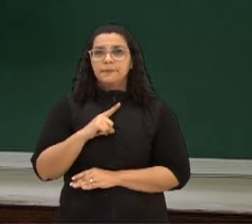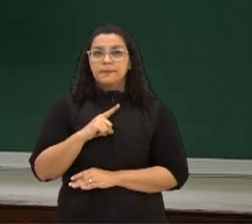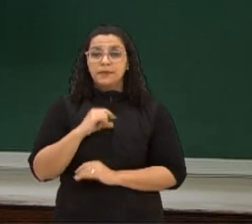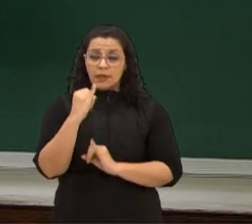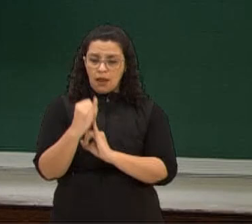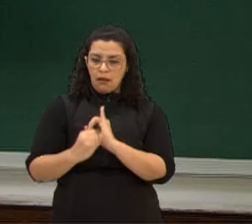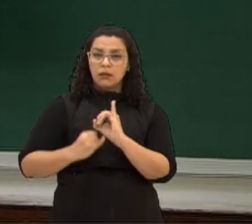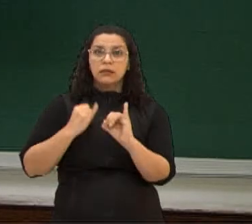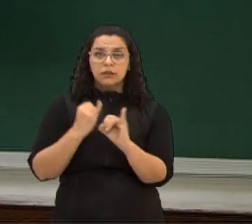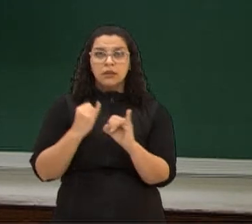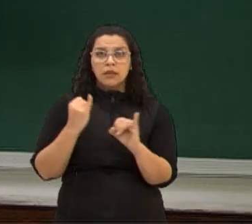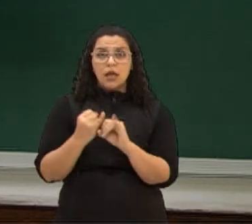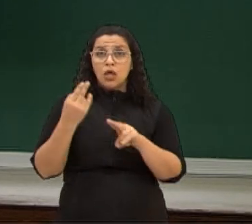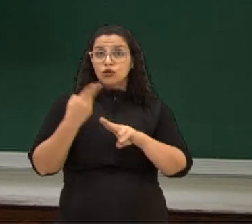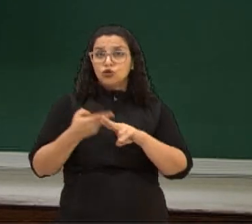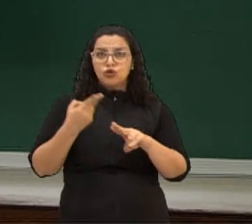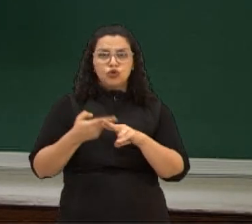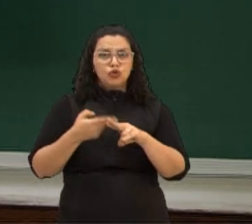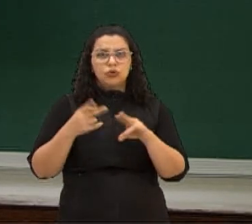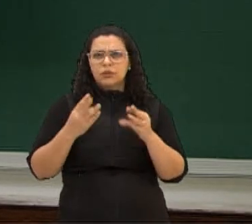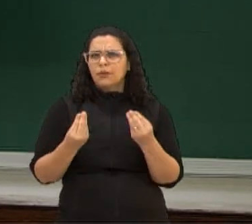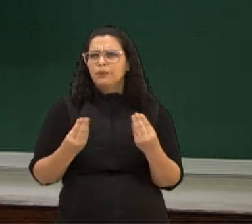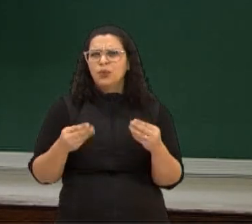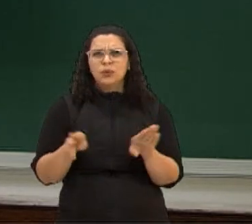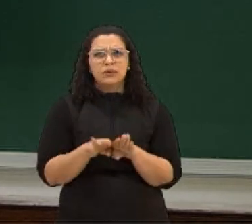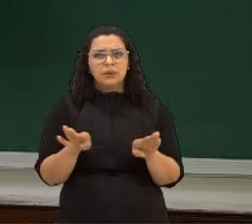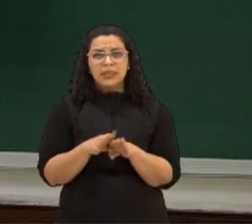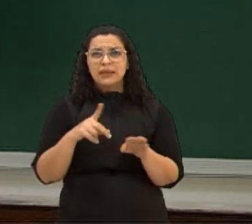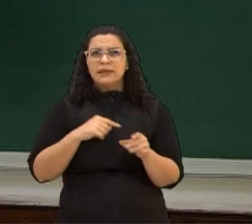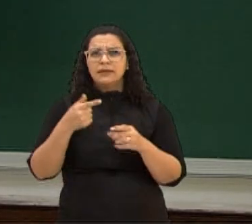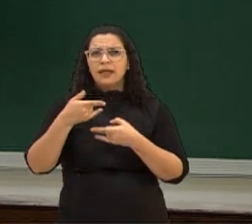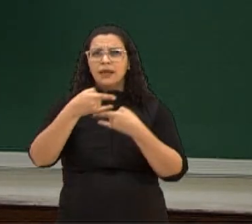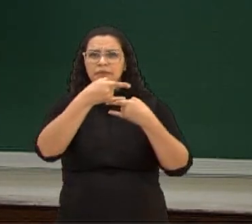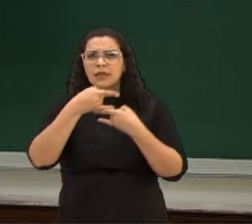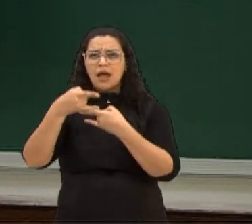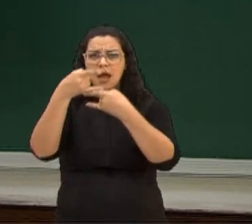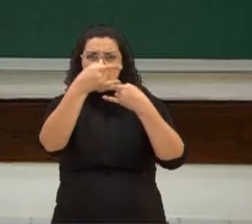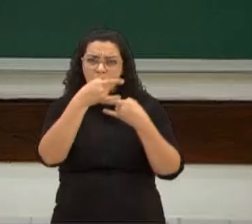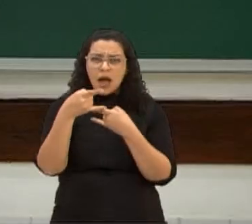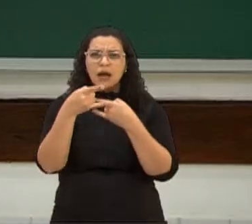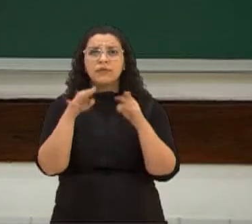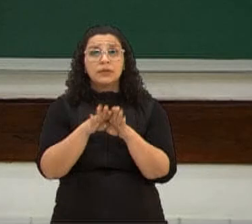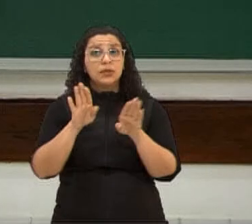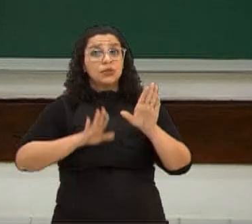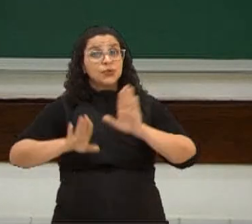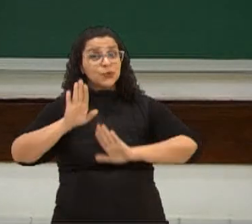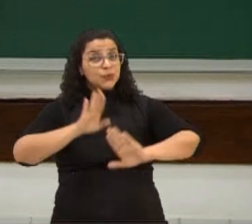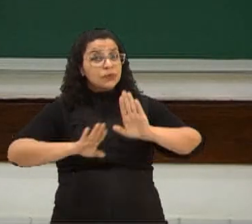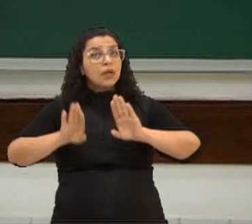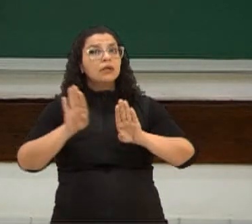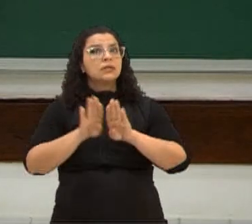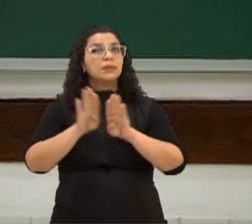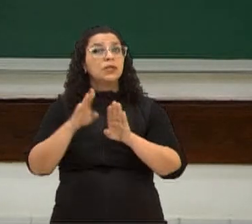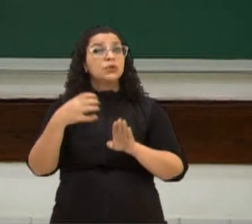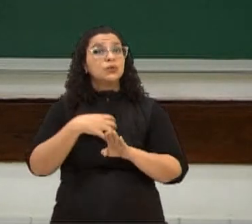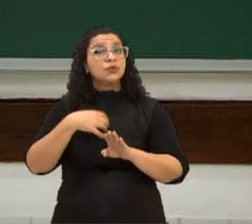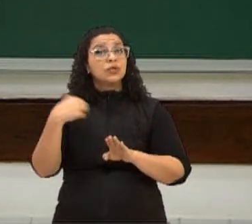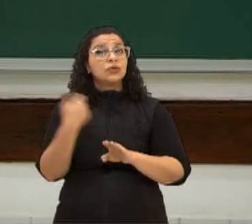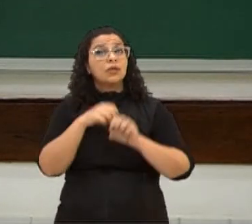a internet tem sido muito usada, está se fazendo muitas lives, a gente tem que tomar bastante cuidado com os